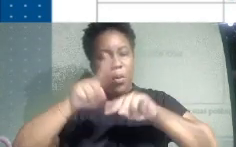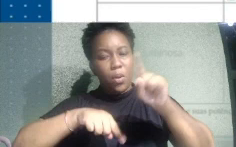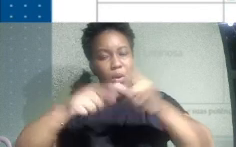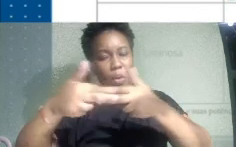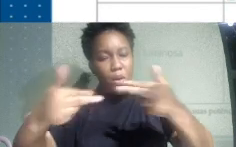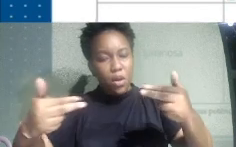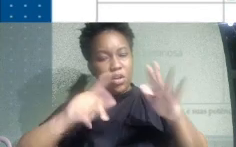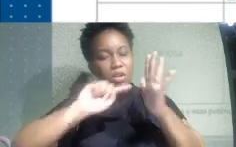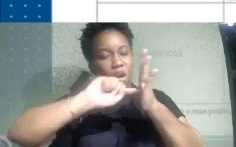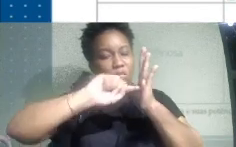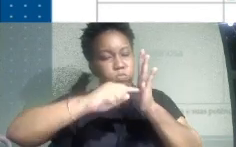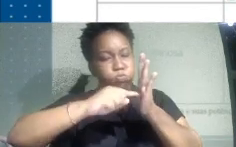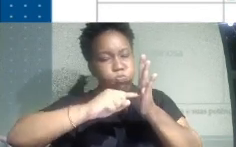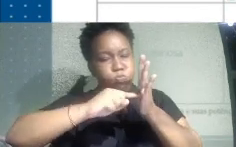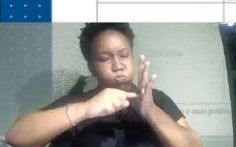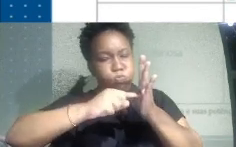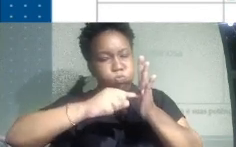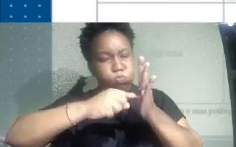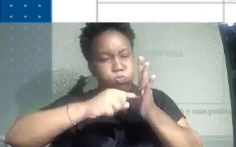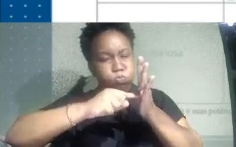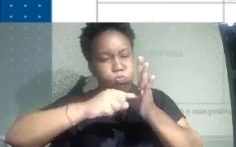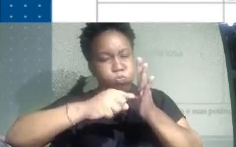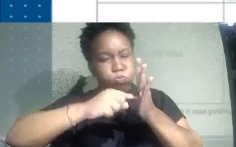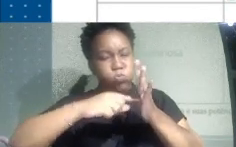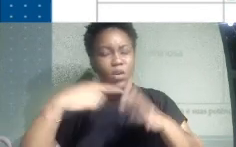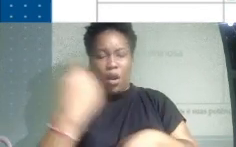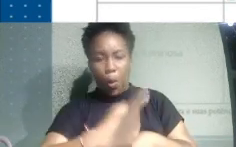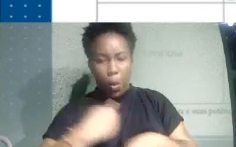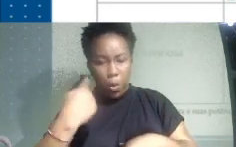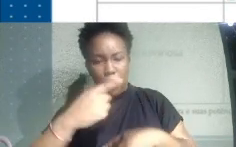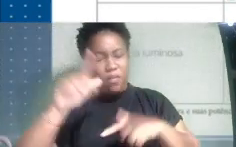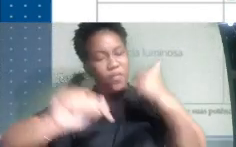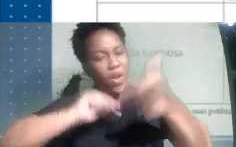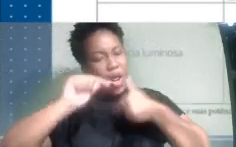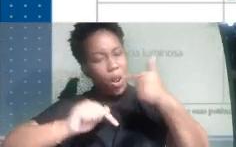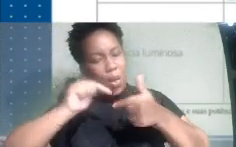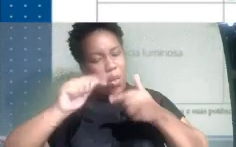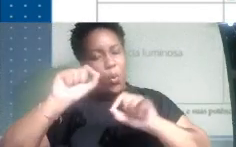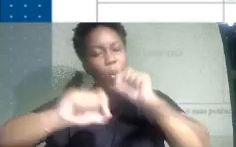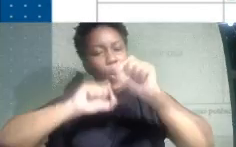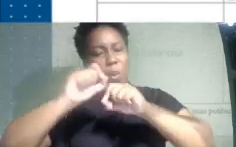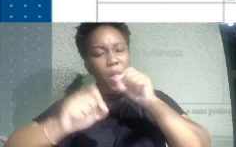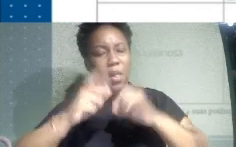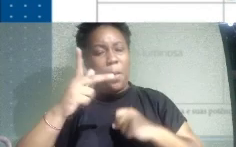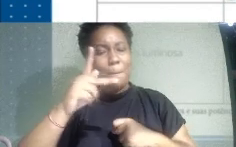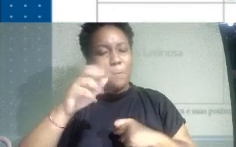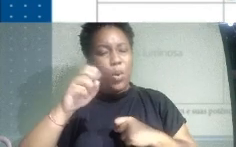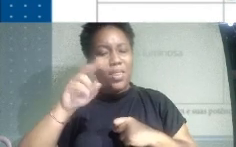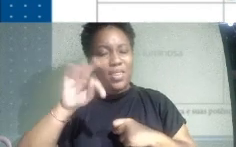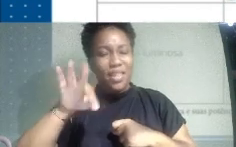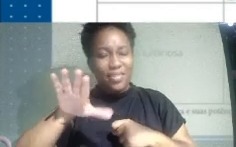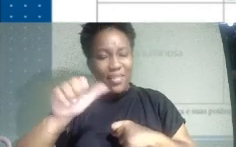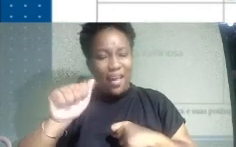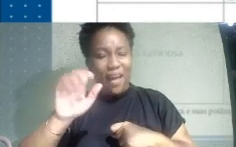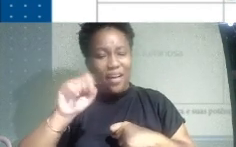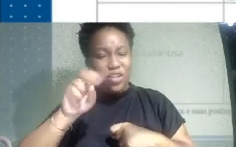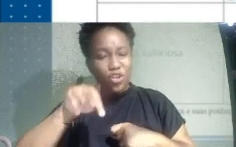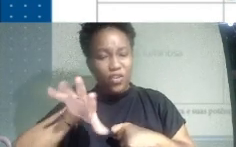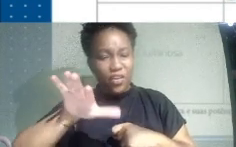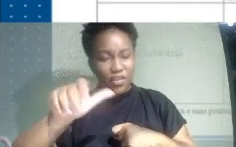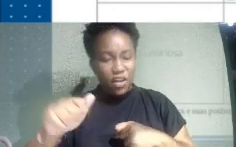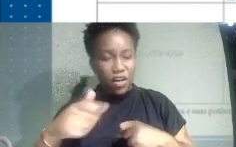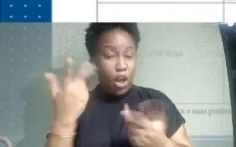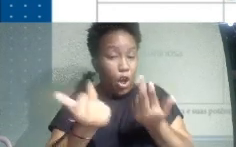em potência, ele está fazendo isso. E aí a gente está trabalhando com potência ativa, né? Mesma coisa para um chuveiro elétrico, para uma